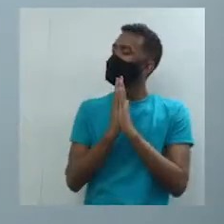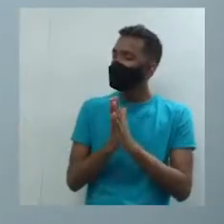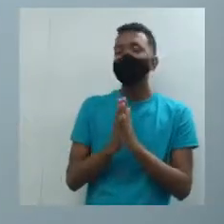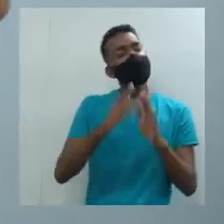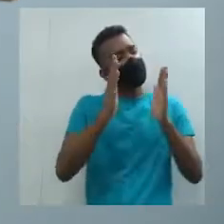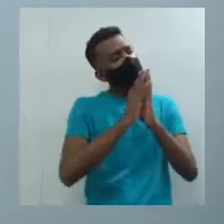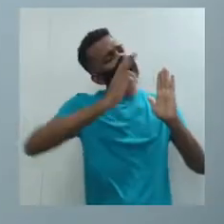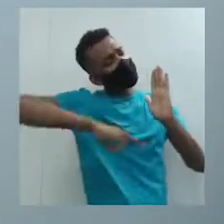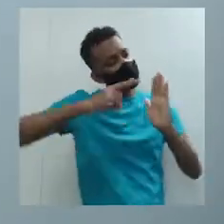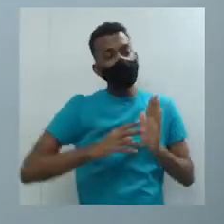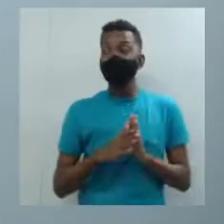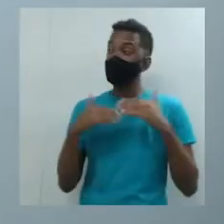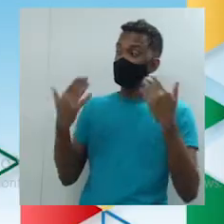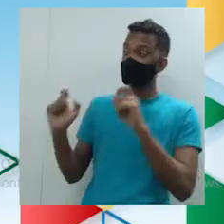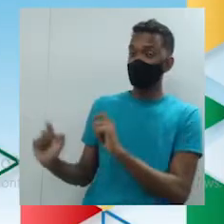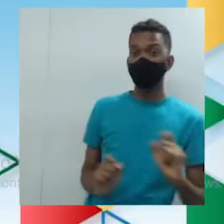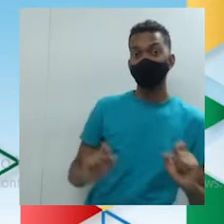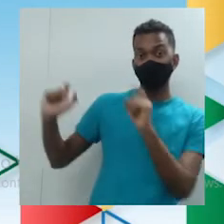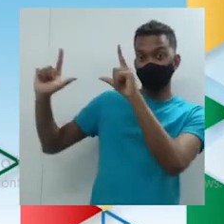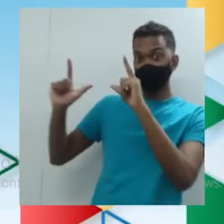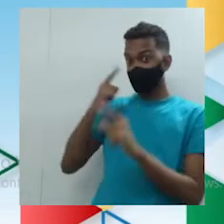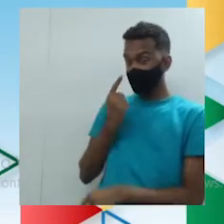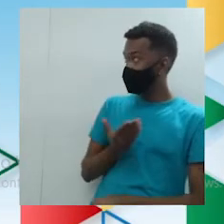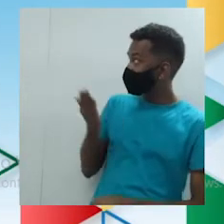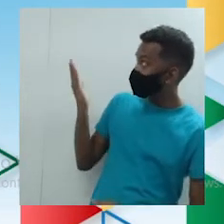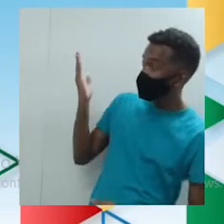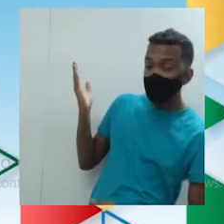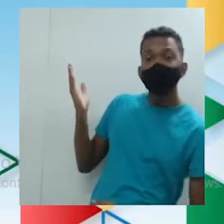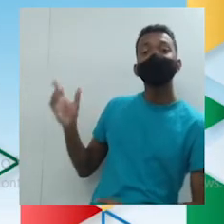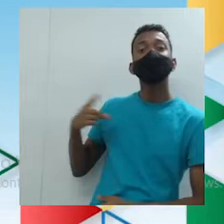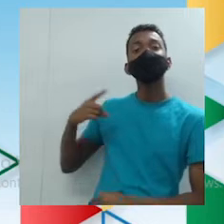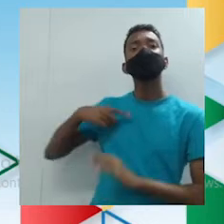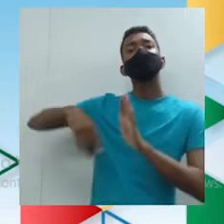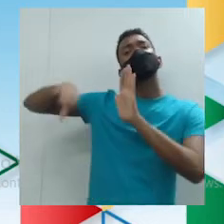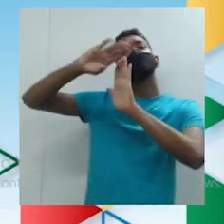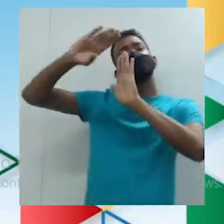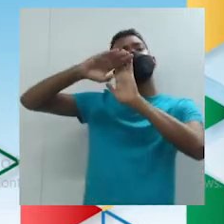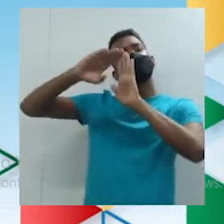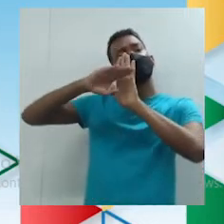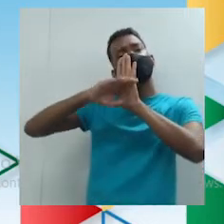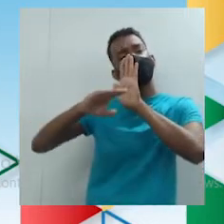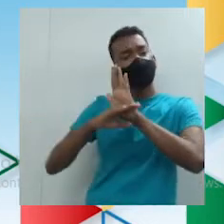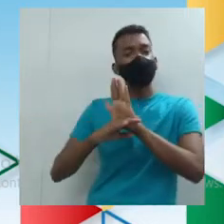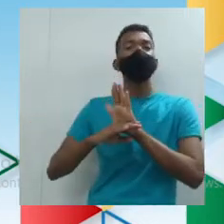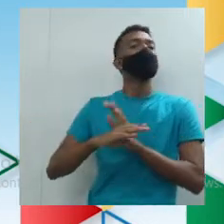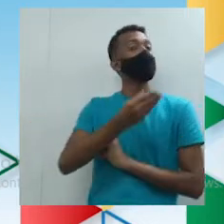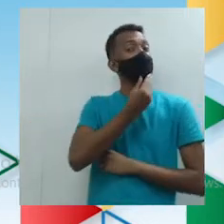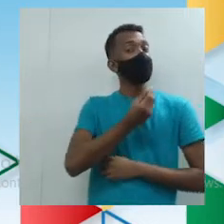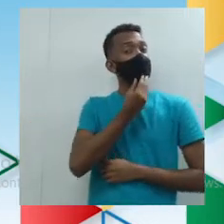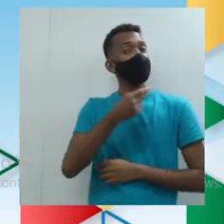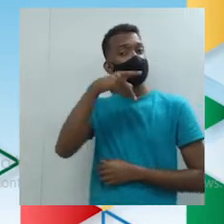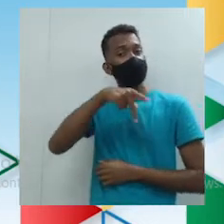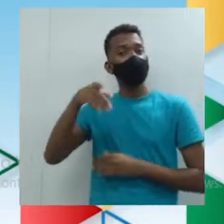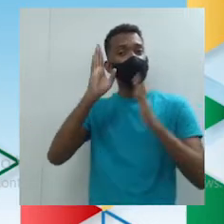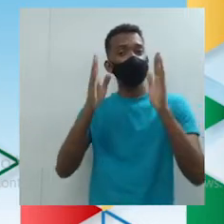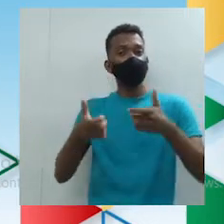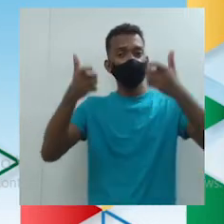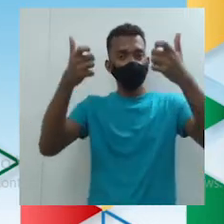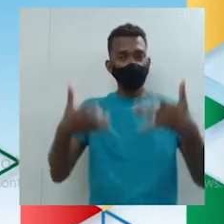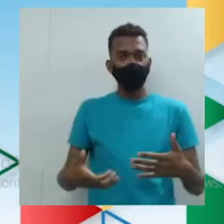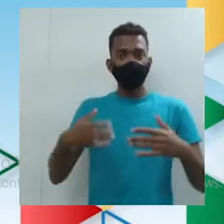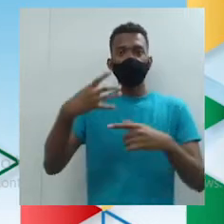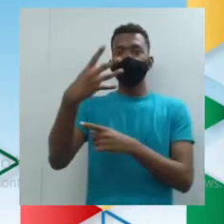favor? Então, na tela, nós temos aqui os versos, no caso aqui, como o professor falou, quadra, é